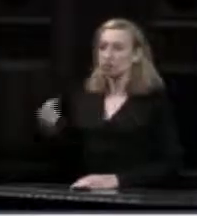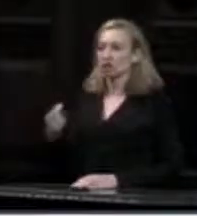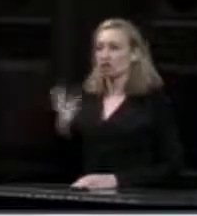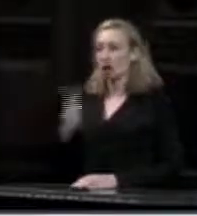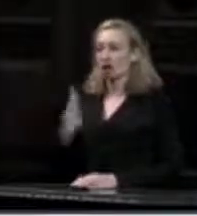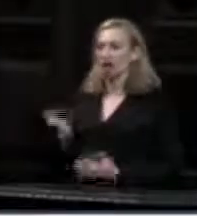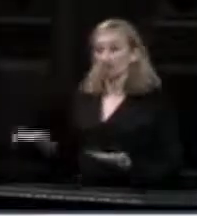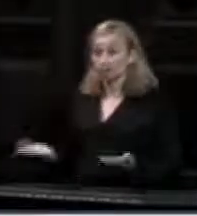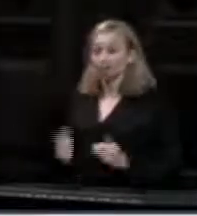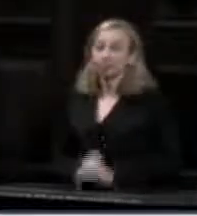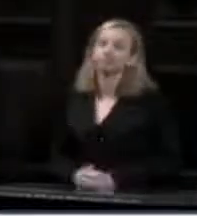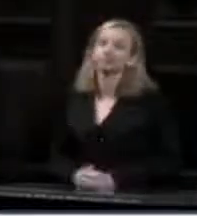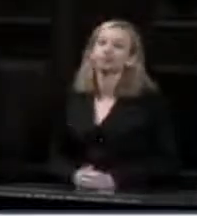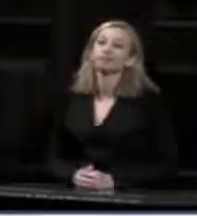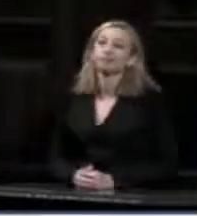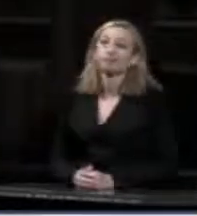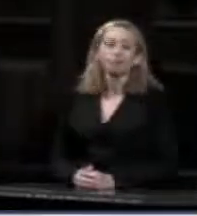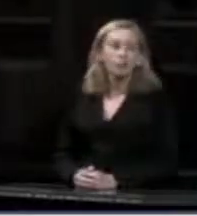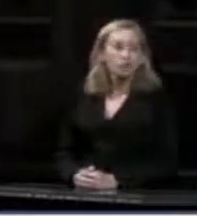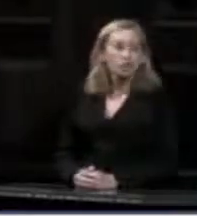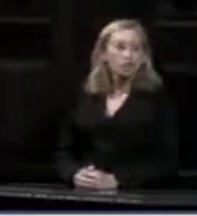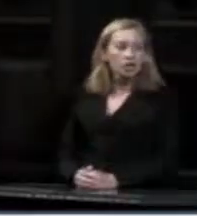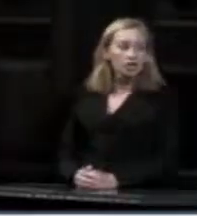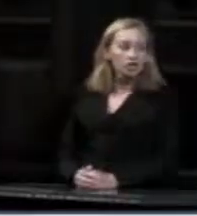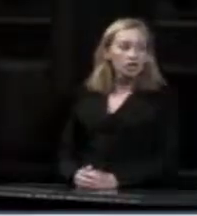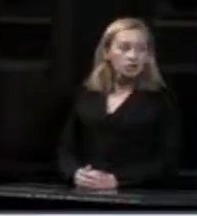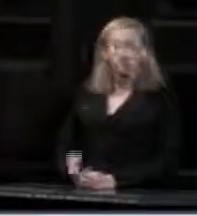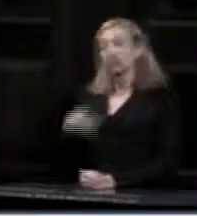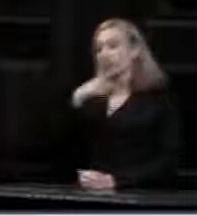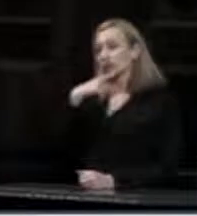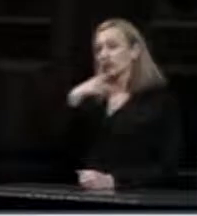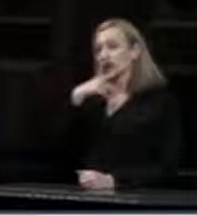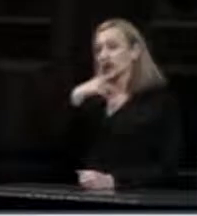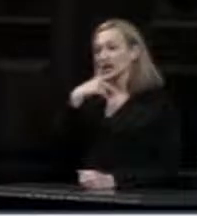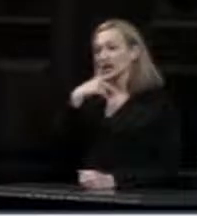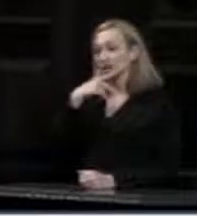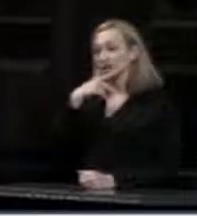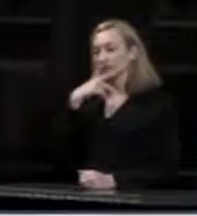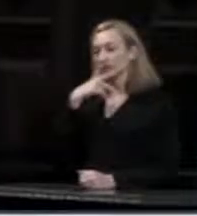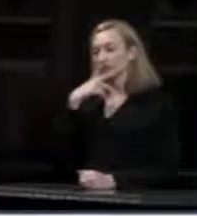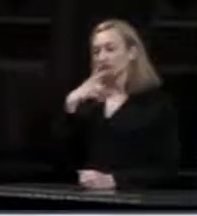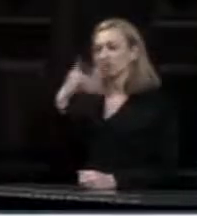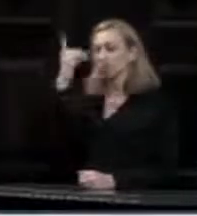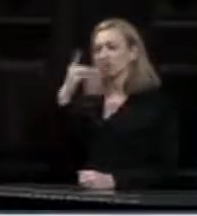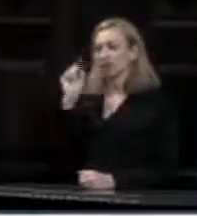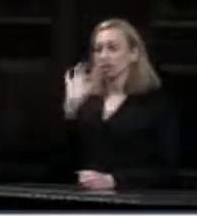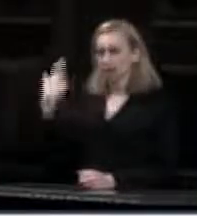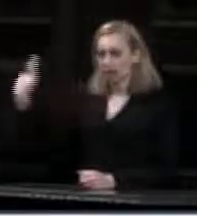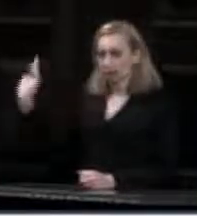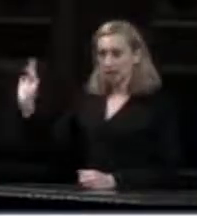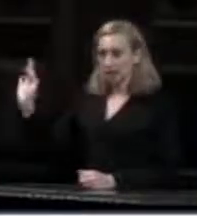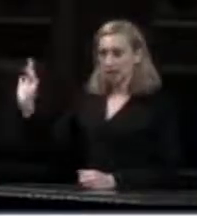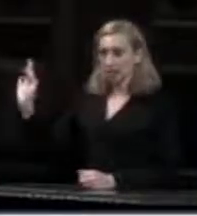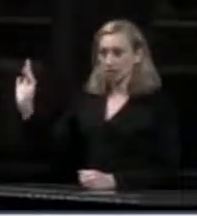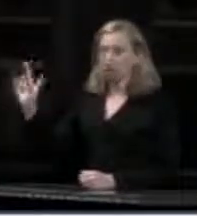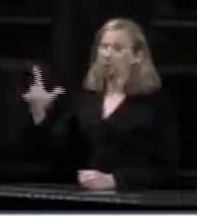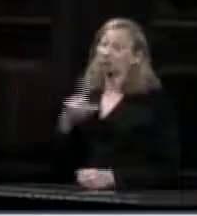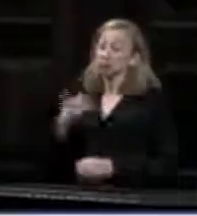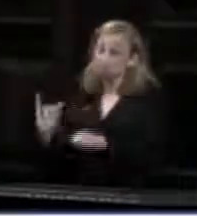ora esses candidatos a deputado federal tem uma vantagem estratégica